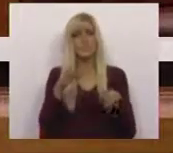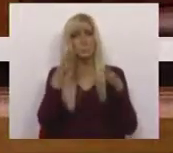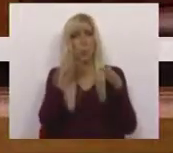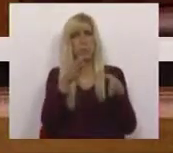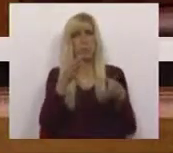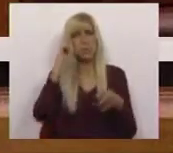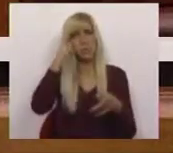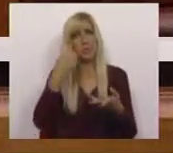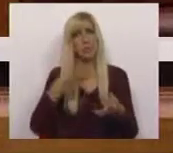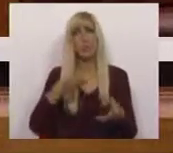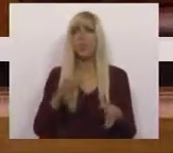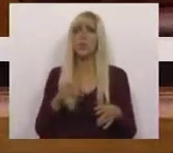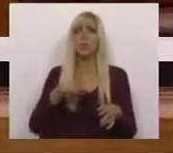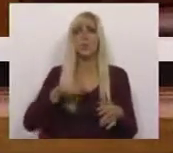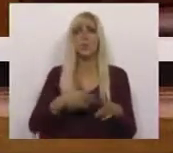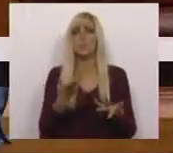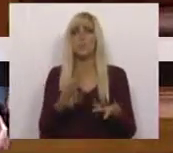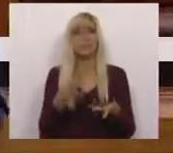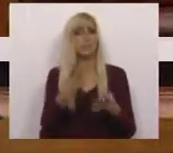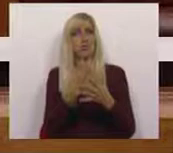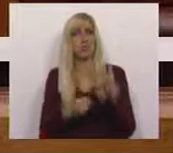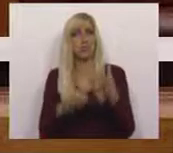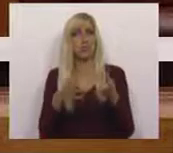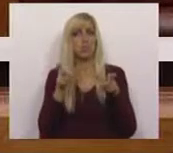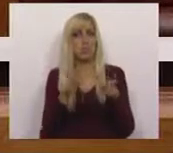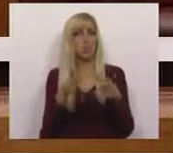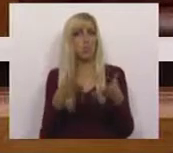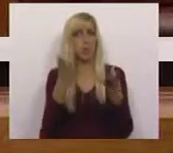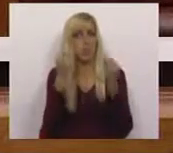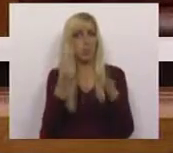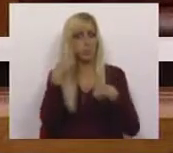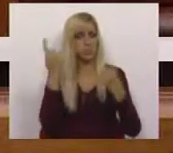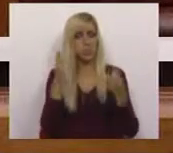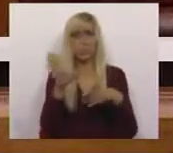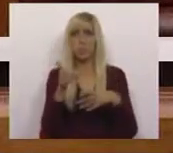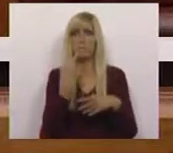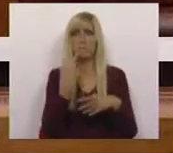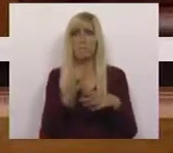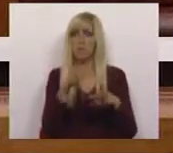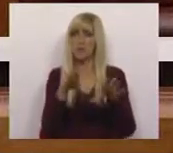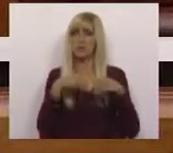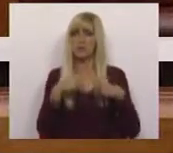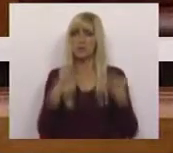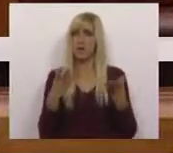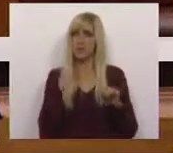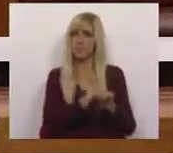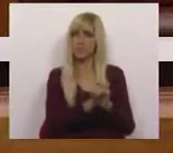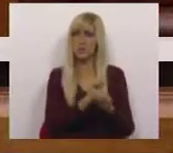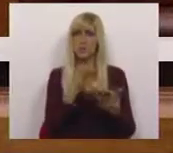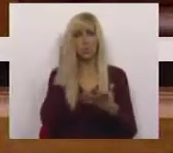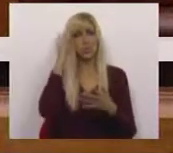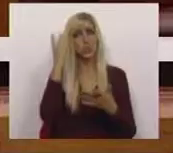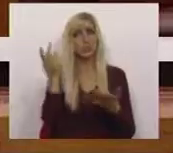PEV não defende o descontrole das contas públicas, mas também não pode aceitar que fiquemos atados aos números